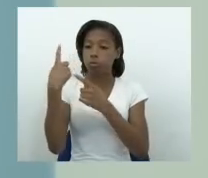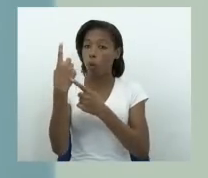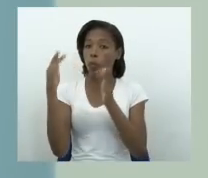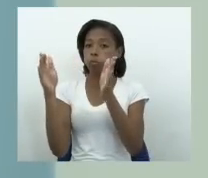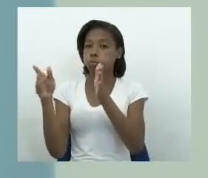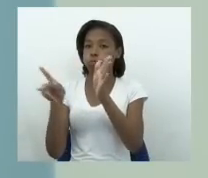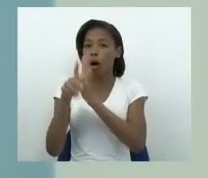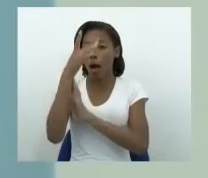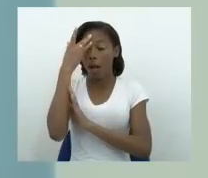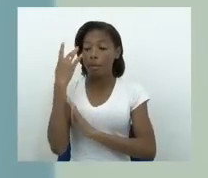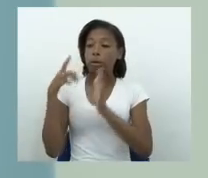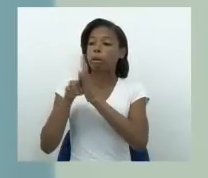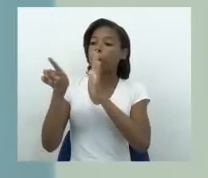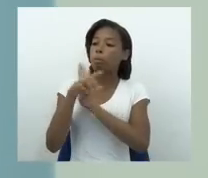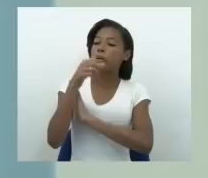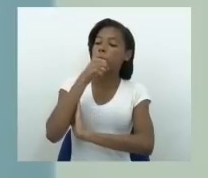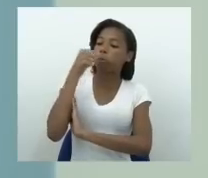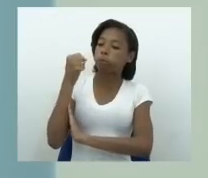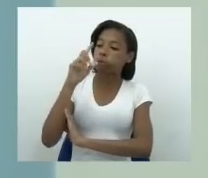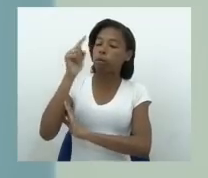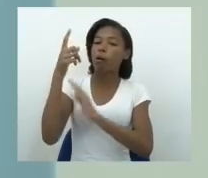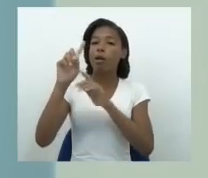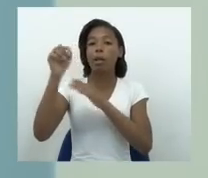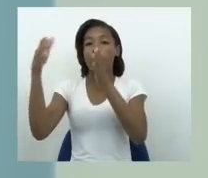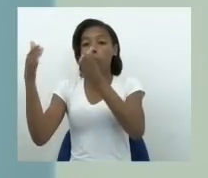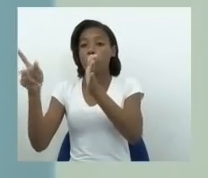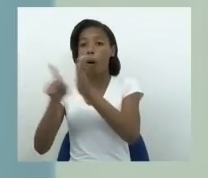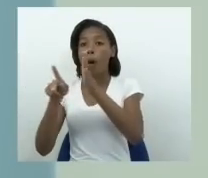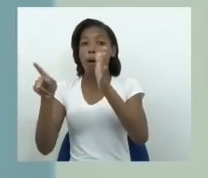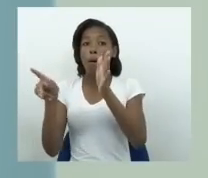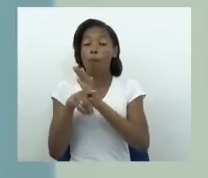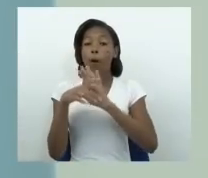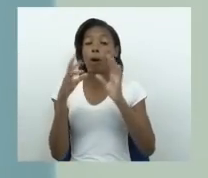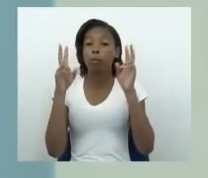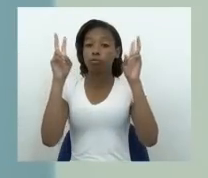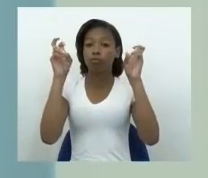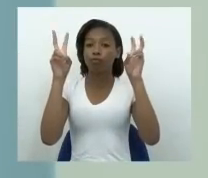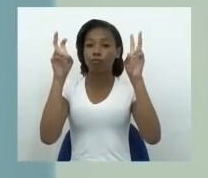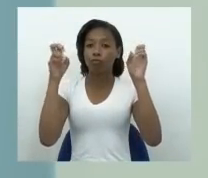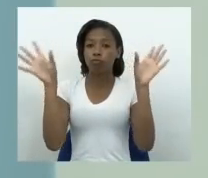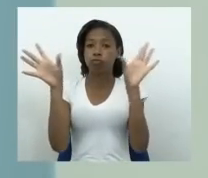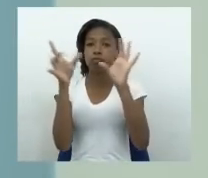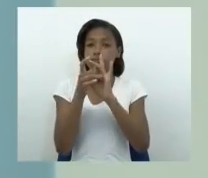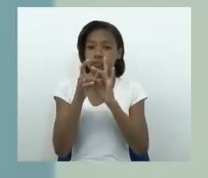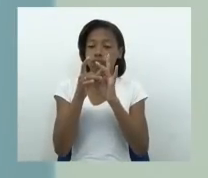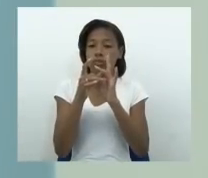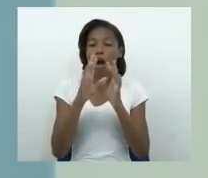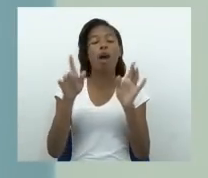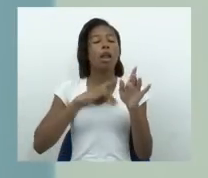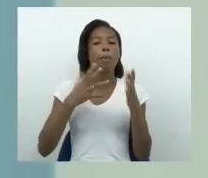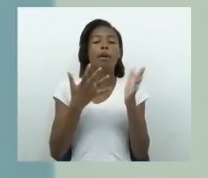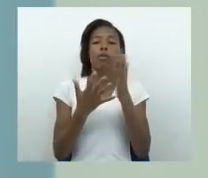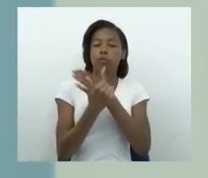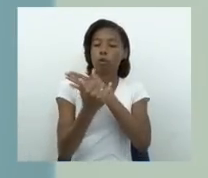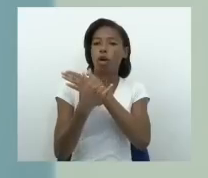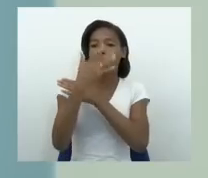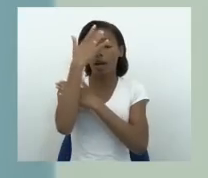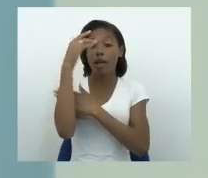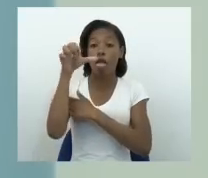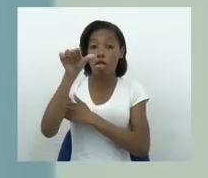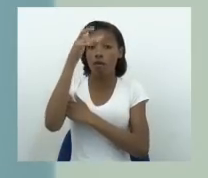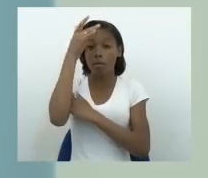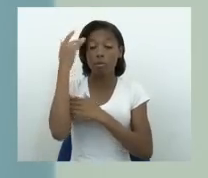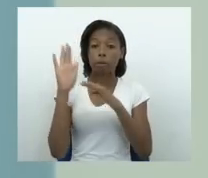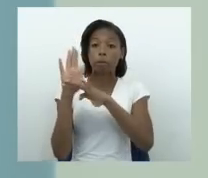de jornalistas para candidatos e 1 bloco de considerações finais. Foram convidados os 9 candidatos a prefeito